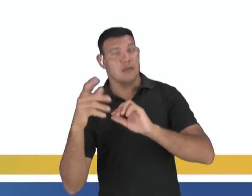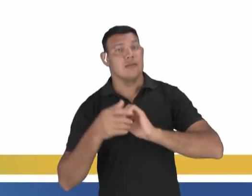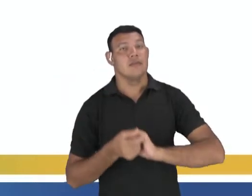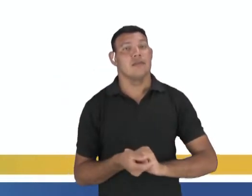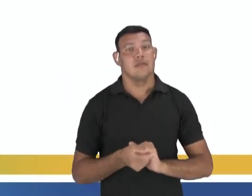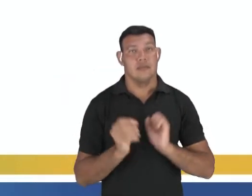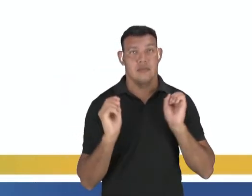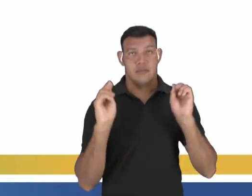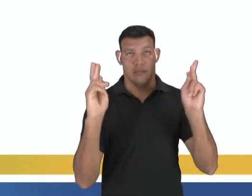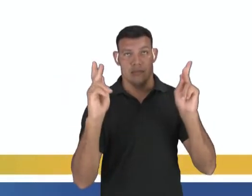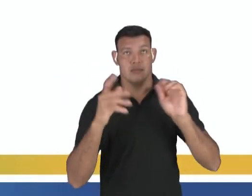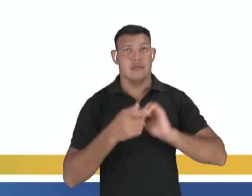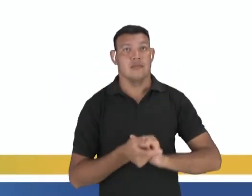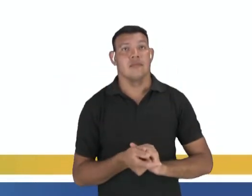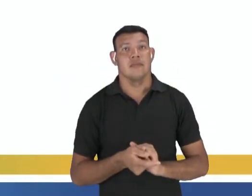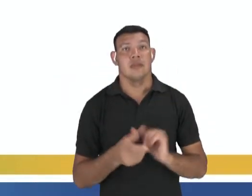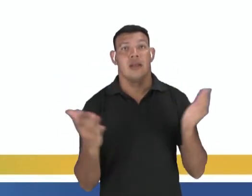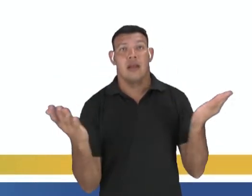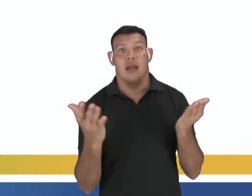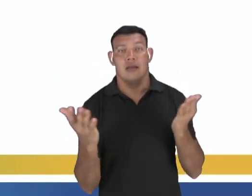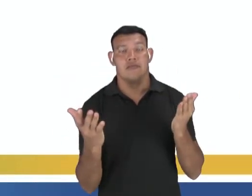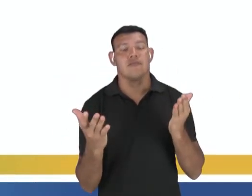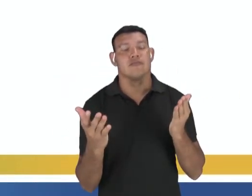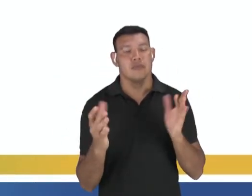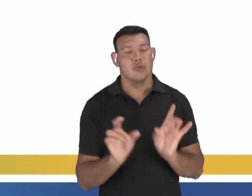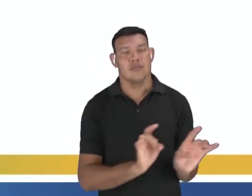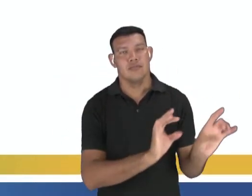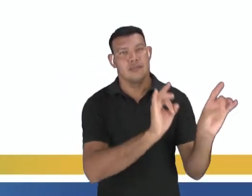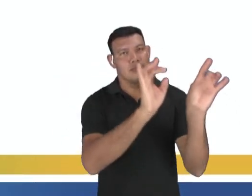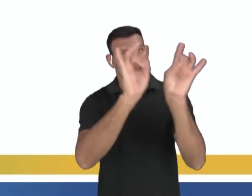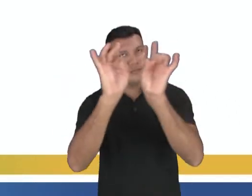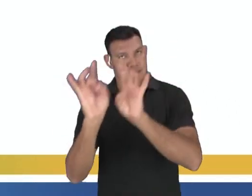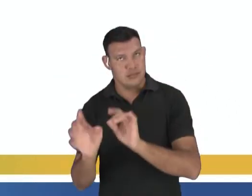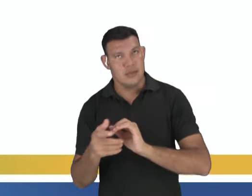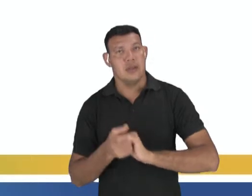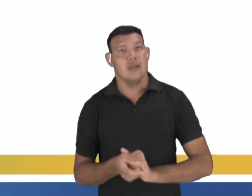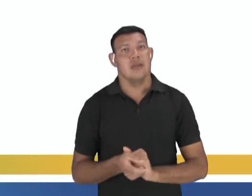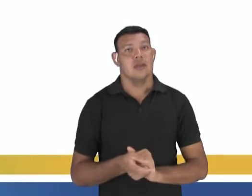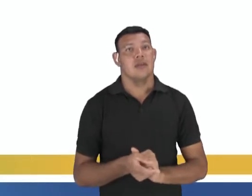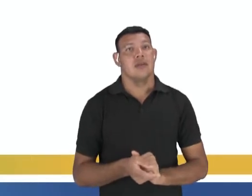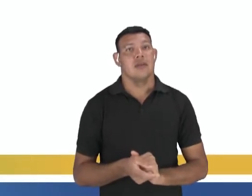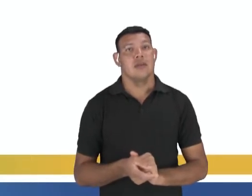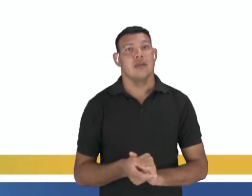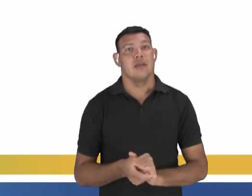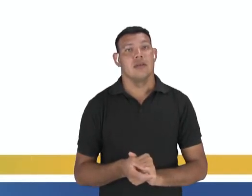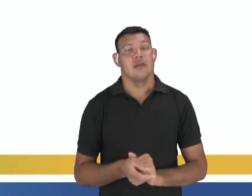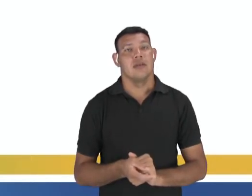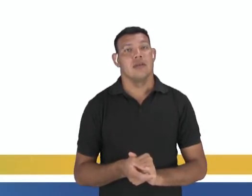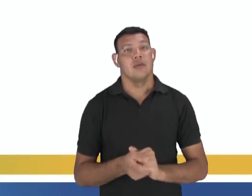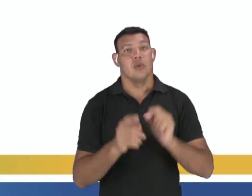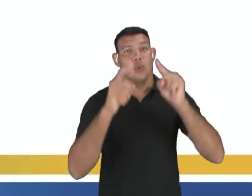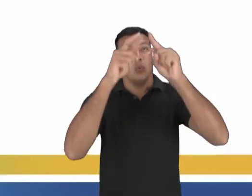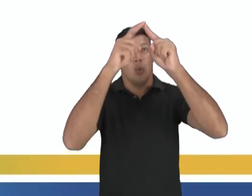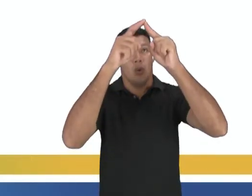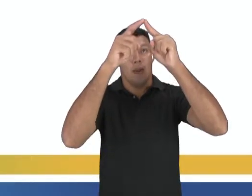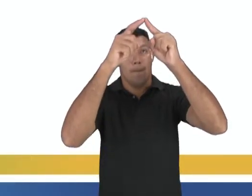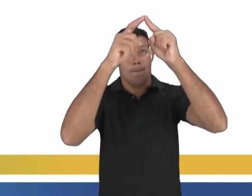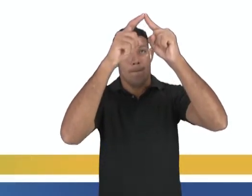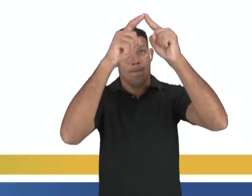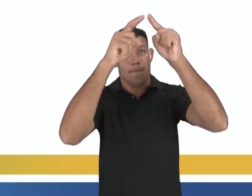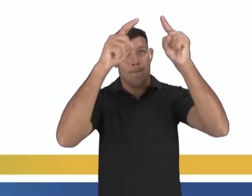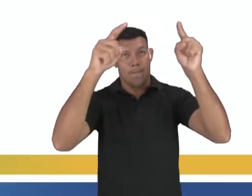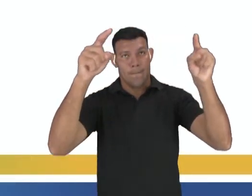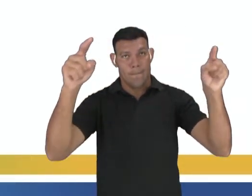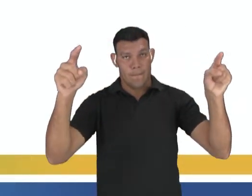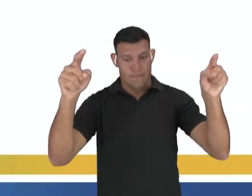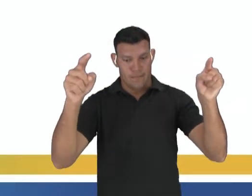ok? Aqui nós temos um caso específico, né, mais específico ainda de quadriláteros, que são os paralelogramos losangos. Qual